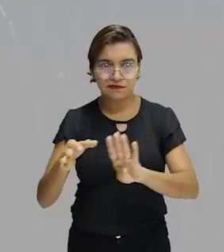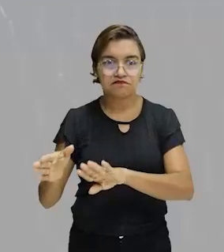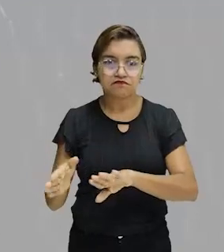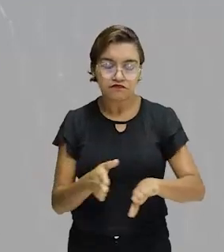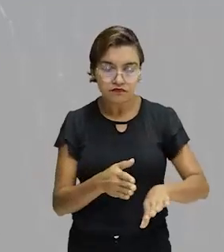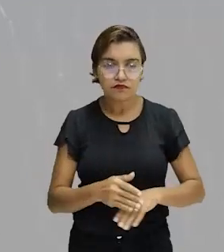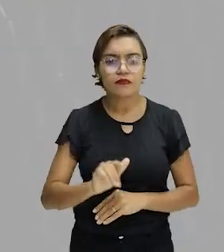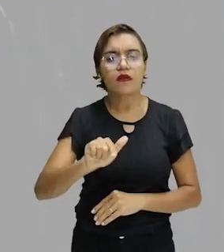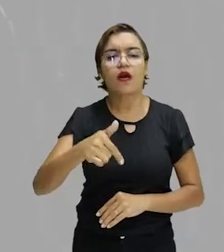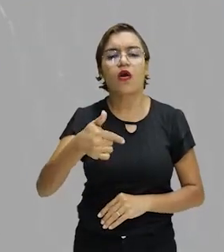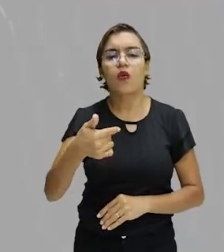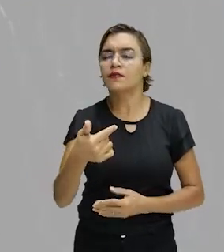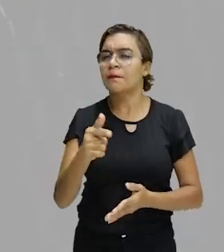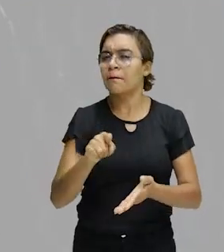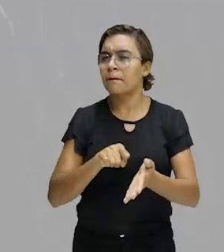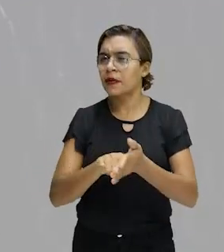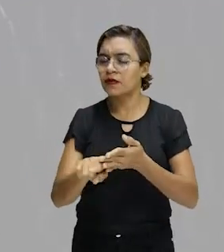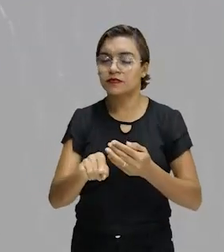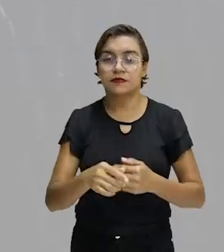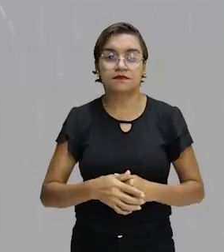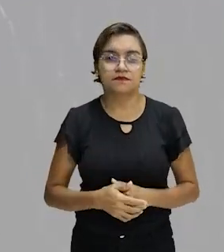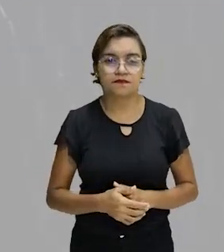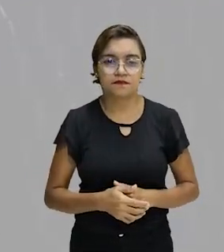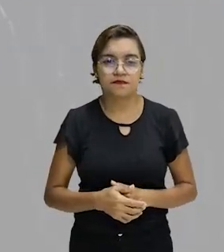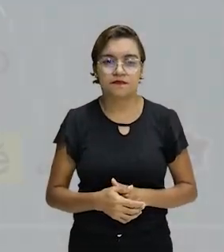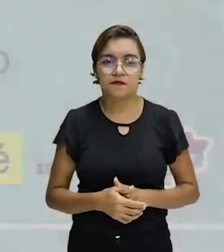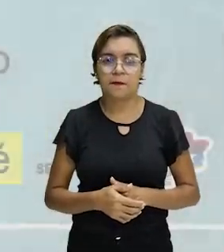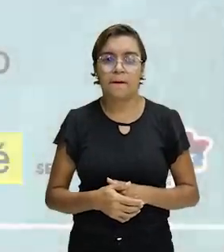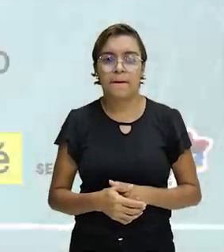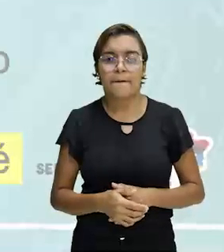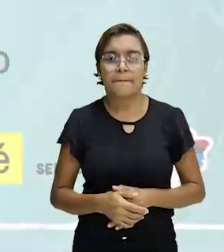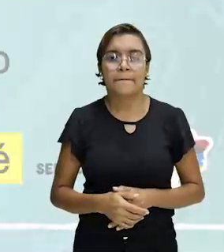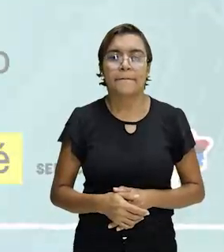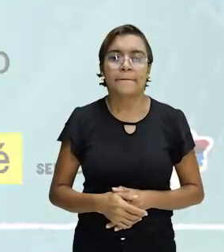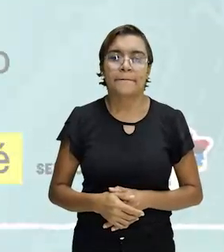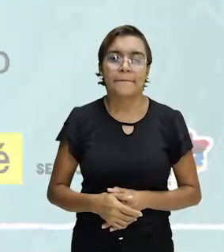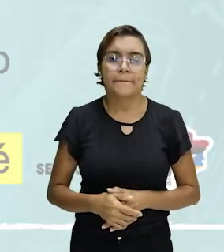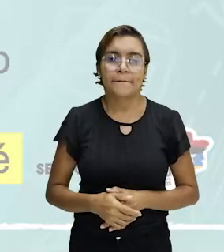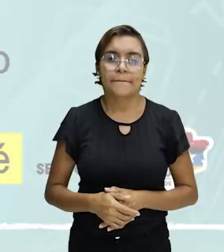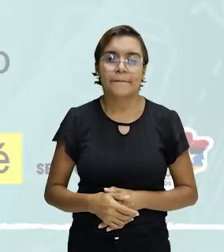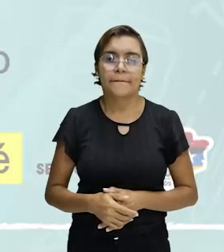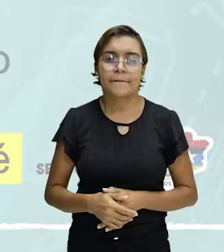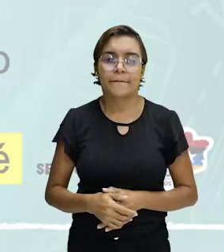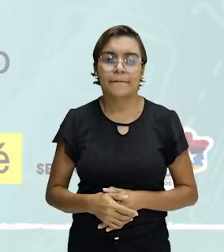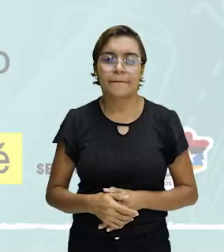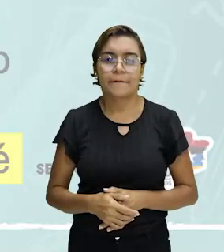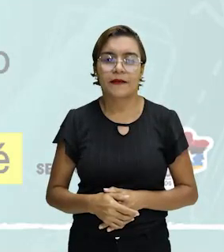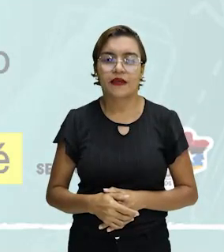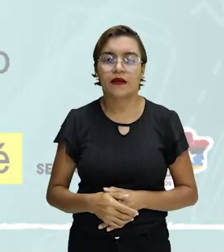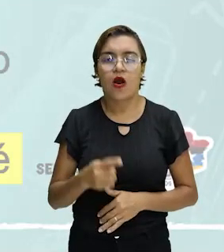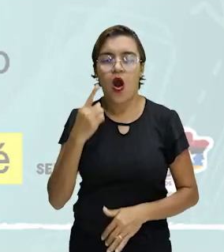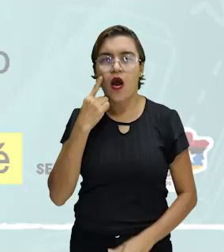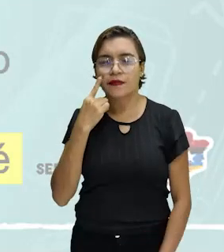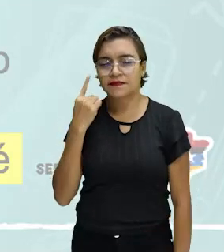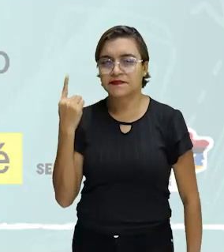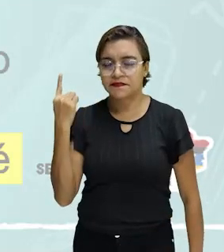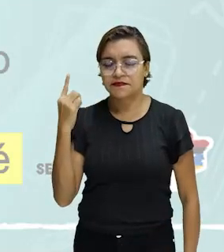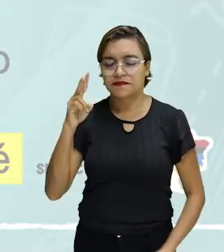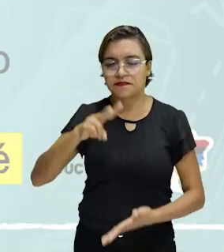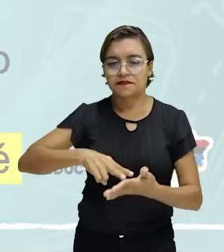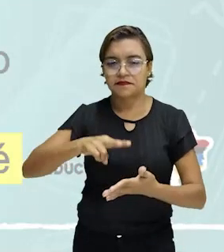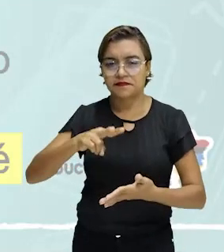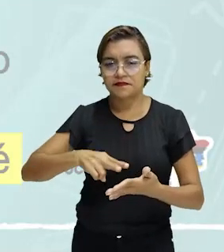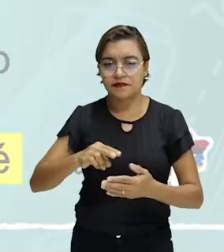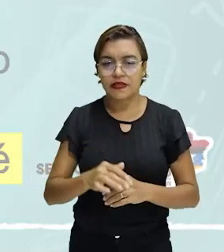Vamos a mais uma questão. Turminha, olha só. Considere as 2 fogueiras representadas abaixo.